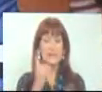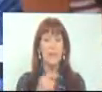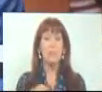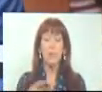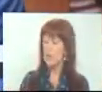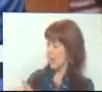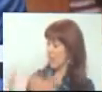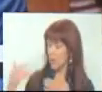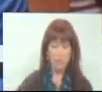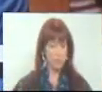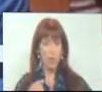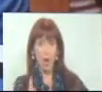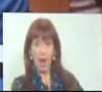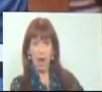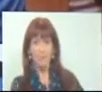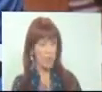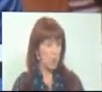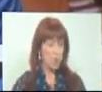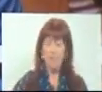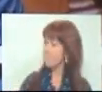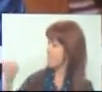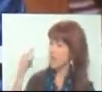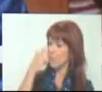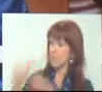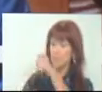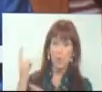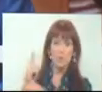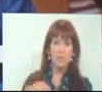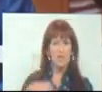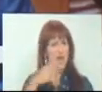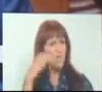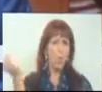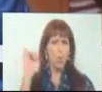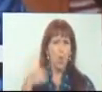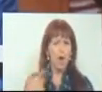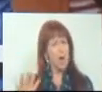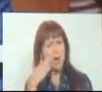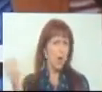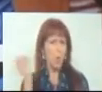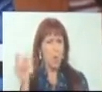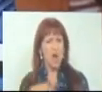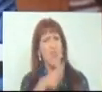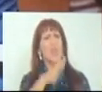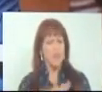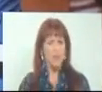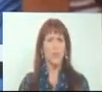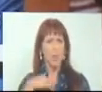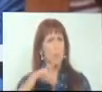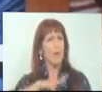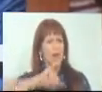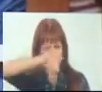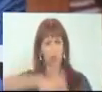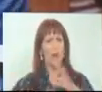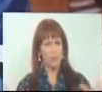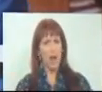Os mesmos que nos conduziram à situação atual, os mesmos têm agora o desplante, a desfaçatez de nos dizer que o país está